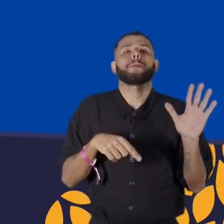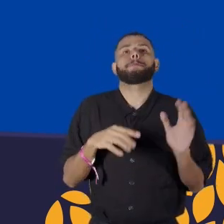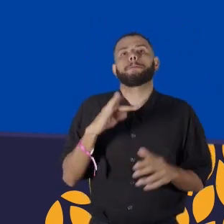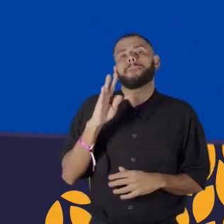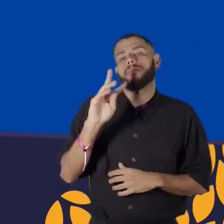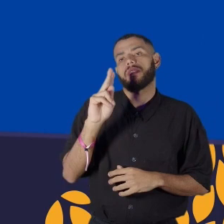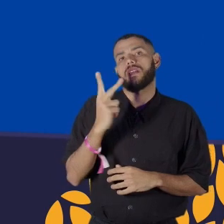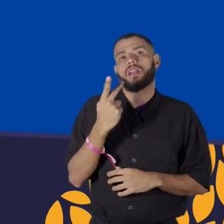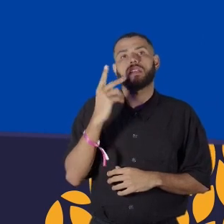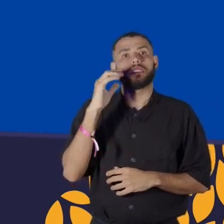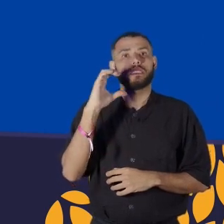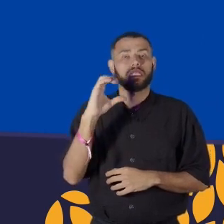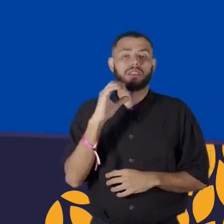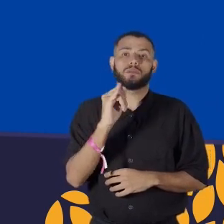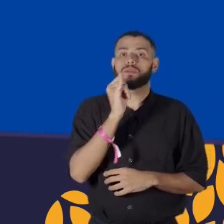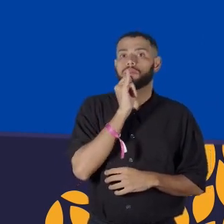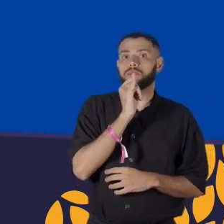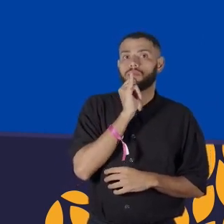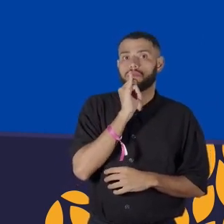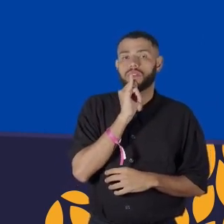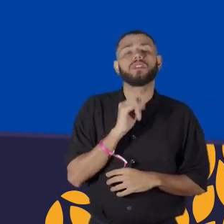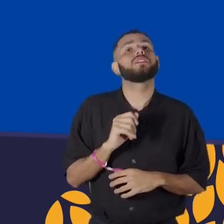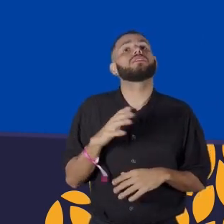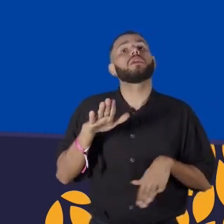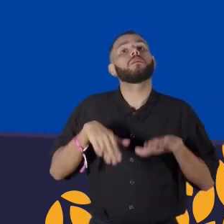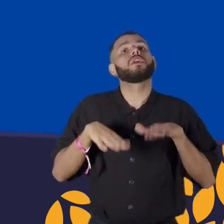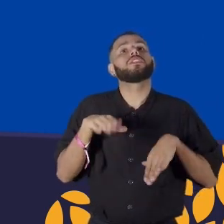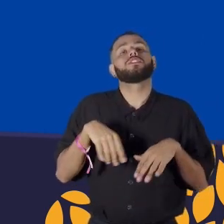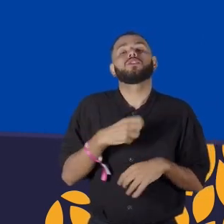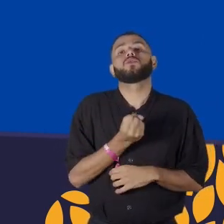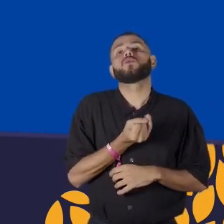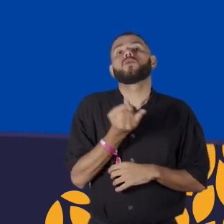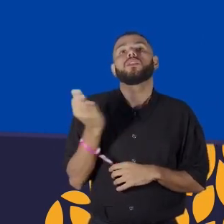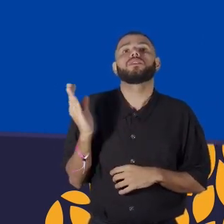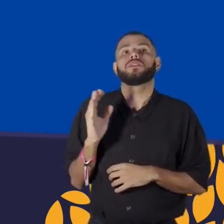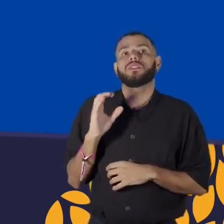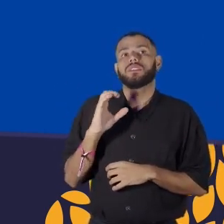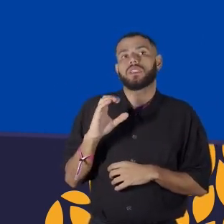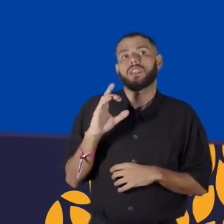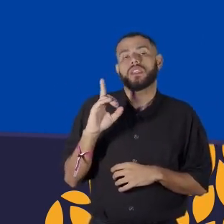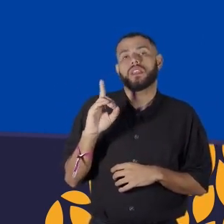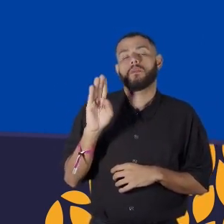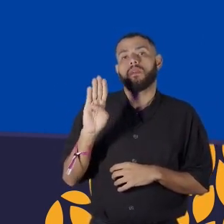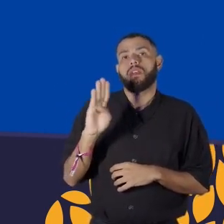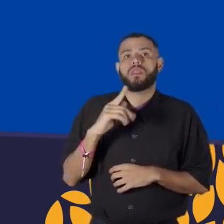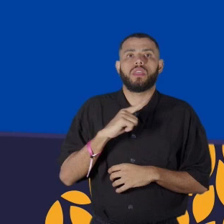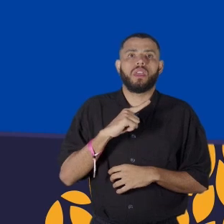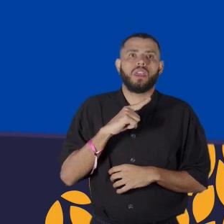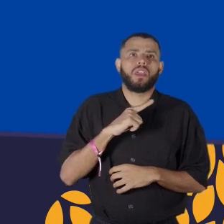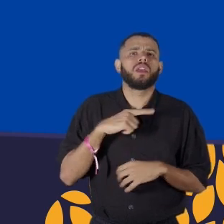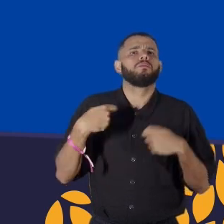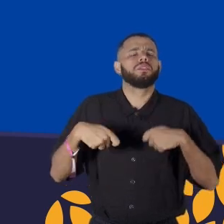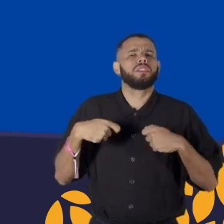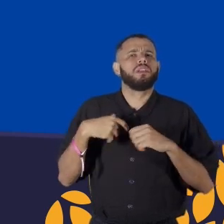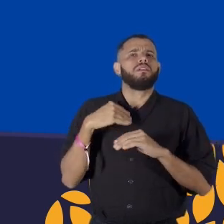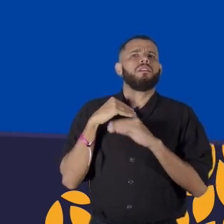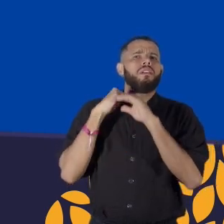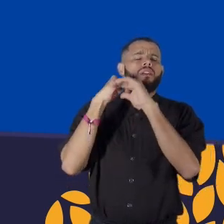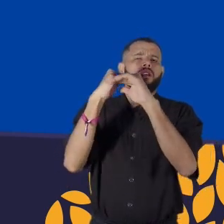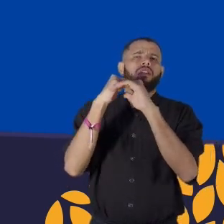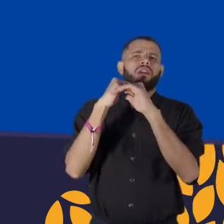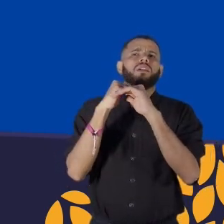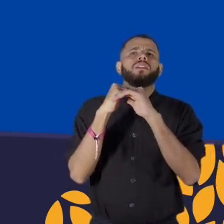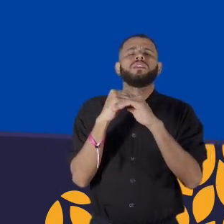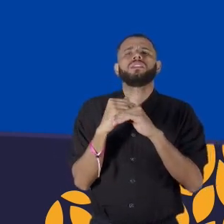THC, ela depende também de quanto CBD tem. A gente tem que colocar essa equivalência CBD e THC.